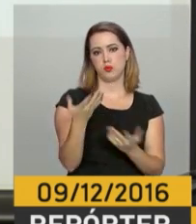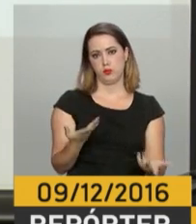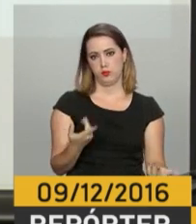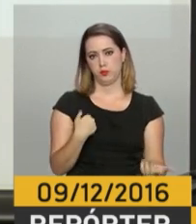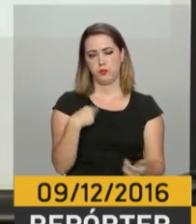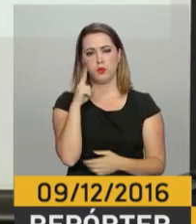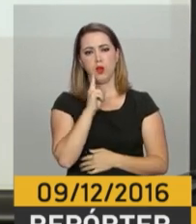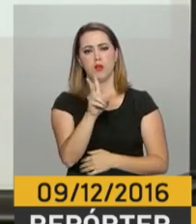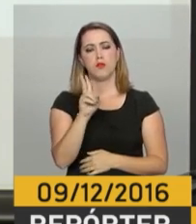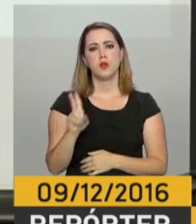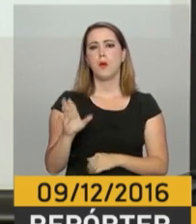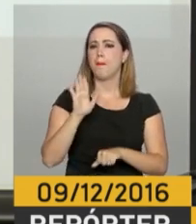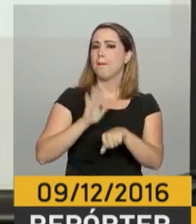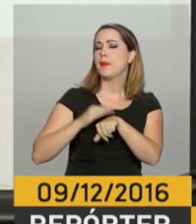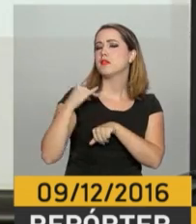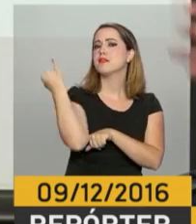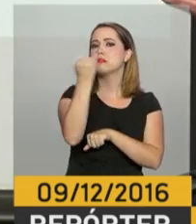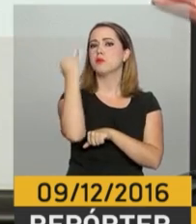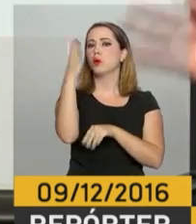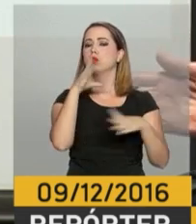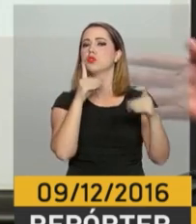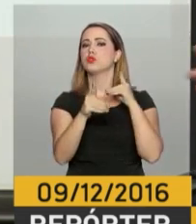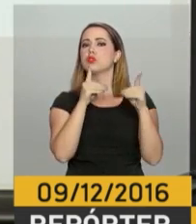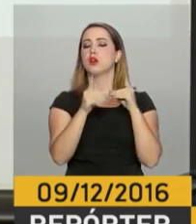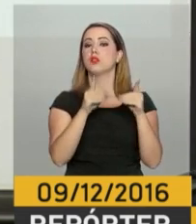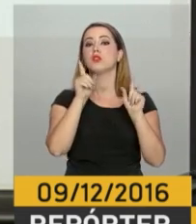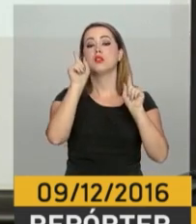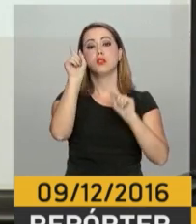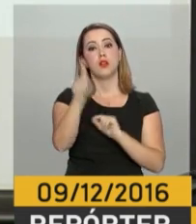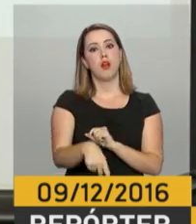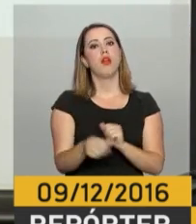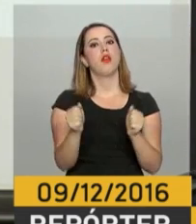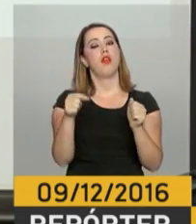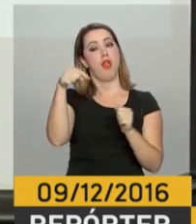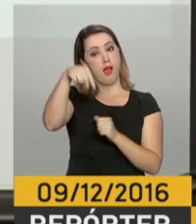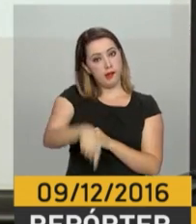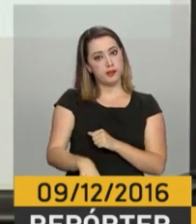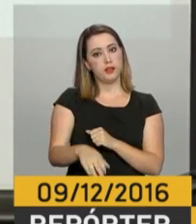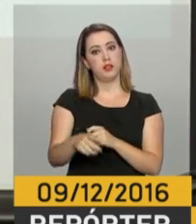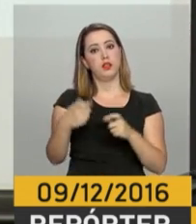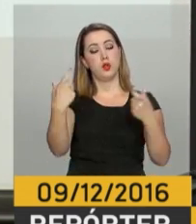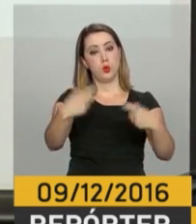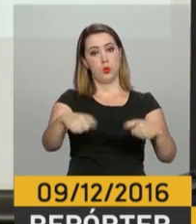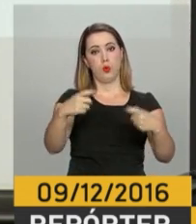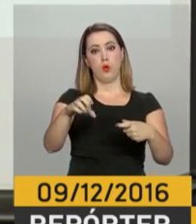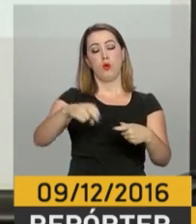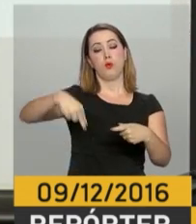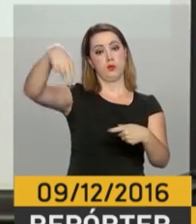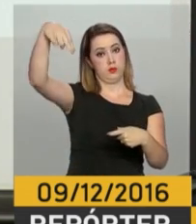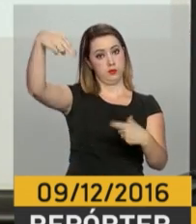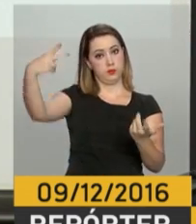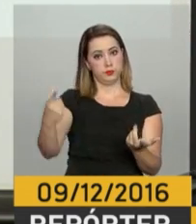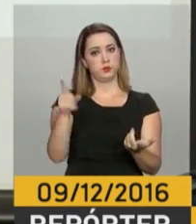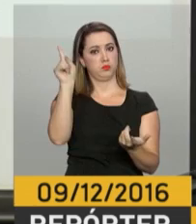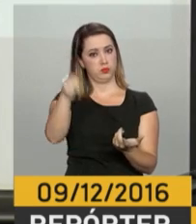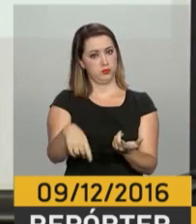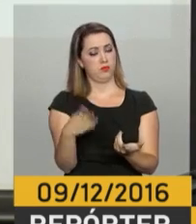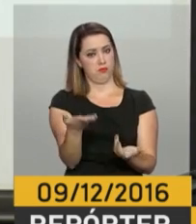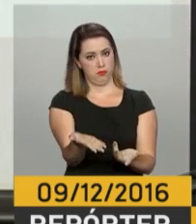diálogos mais importantes que eu tenho que ter é o diálogo com o Nordeste. E é isso, precisamente,